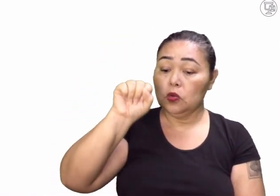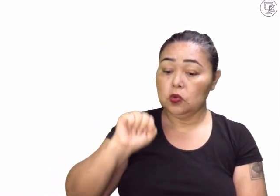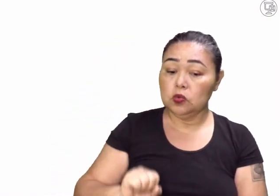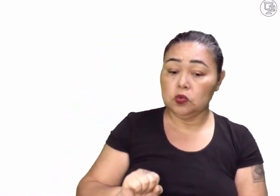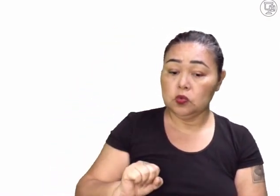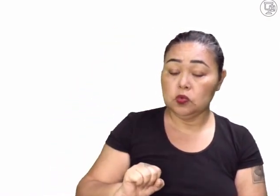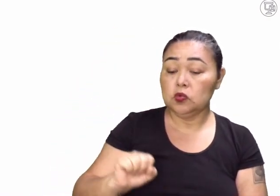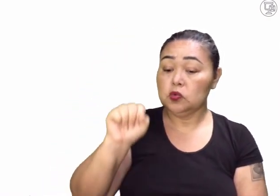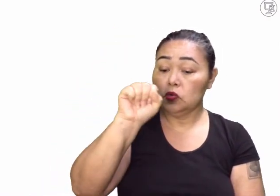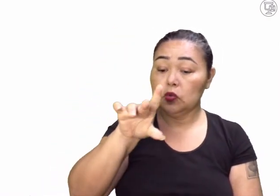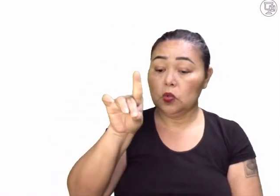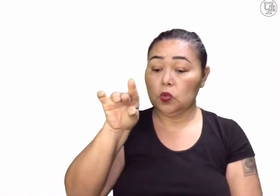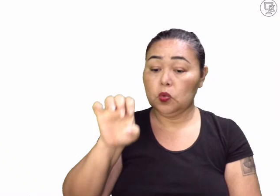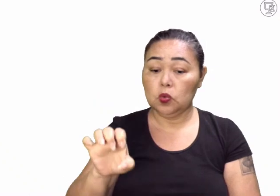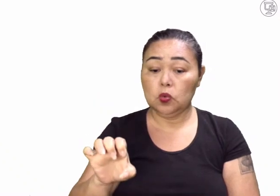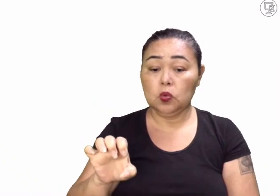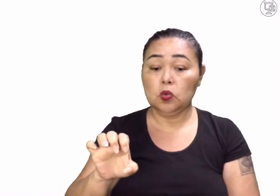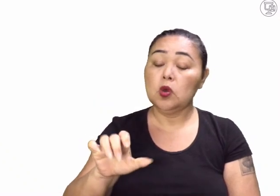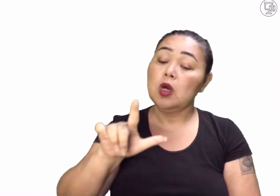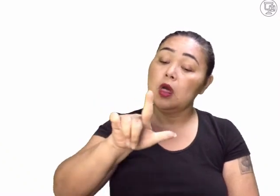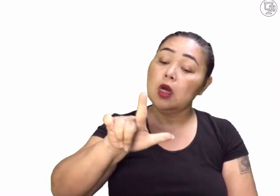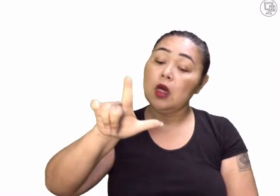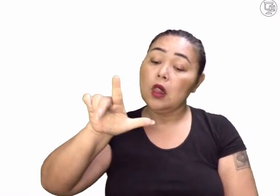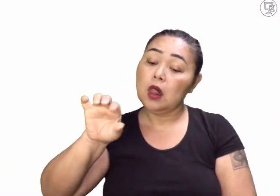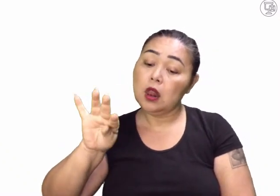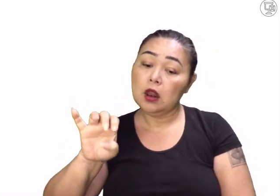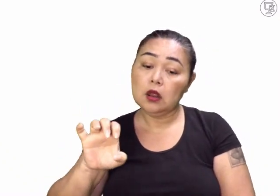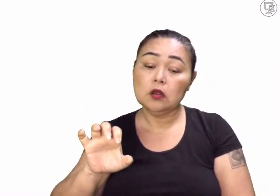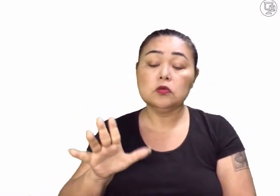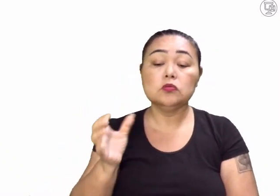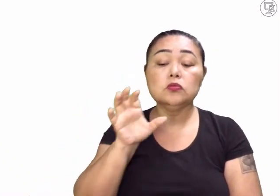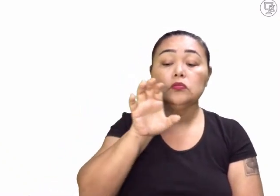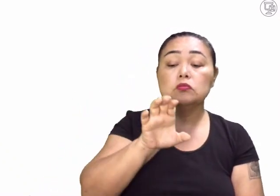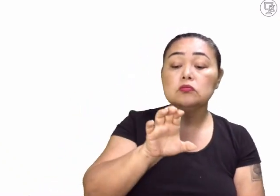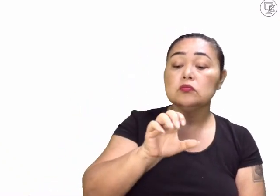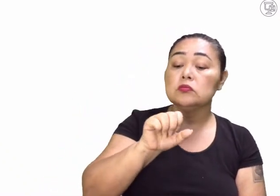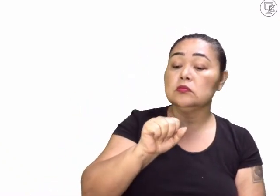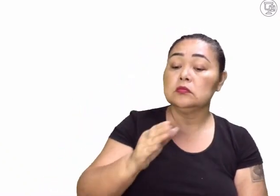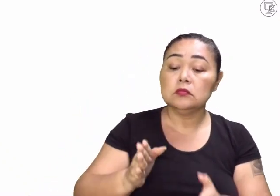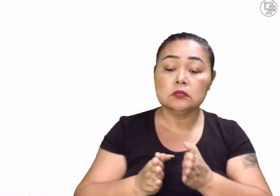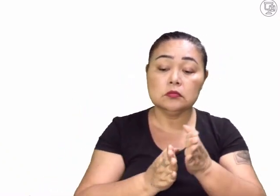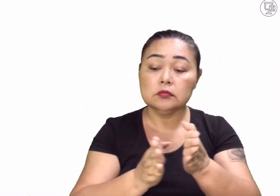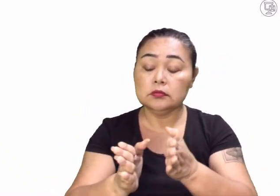Atlântico Sudeste, Atlântico Leste, Bacia do São Francisco.